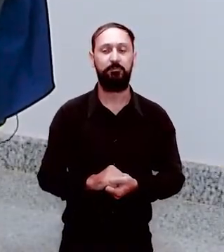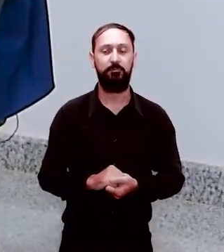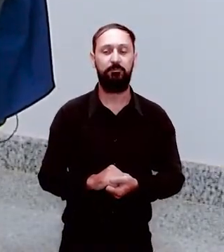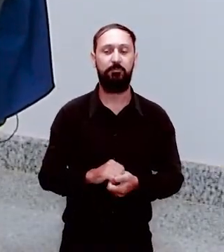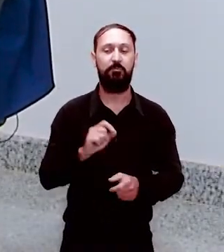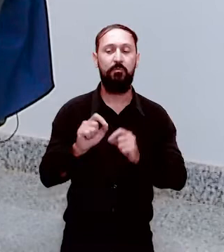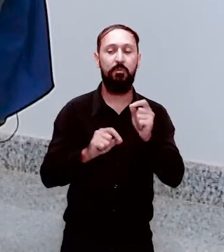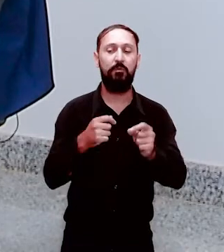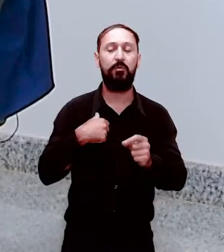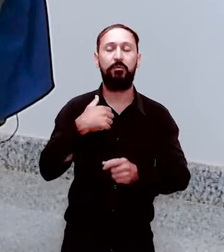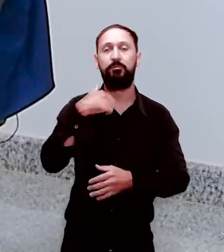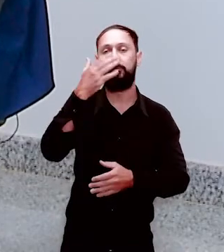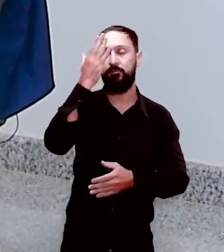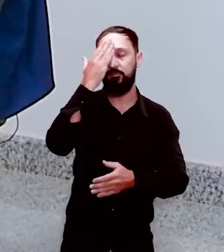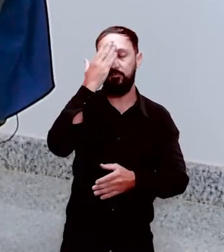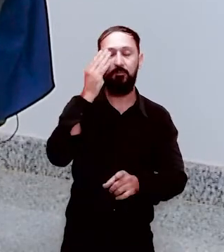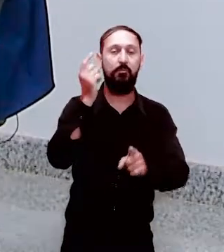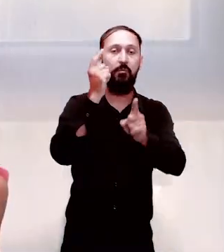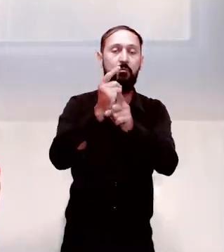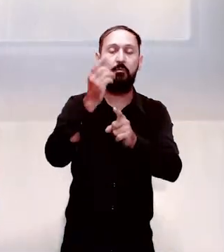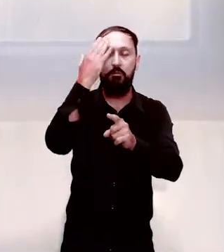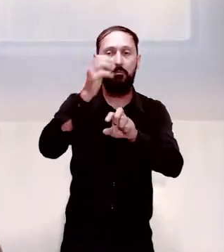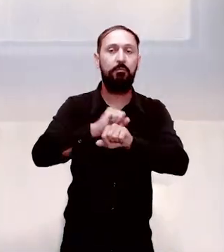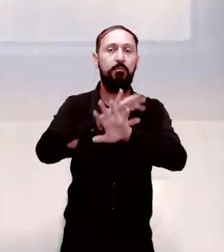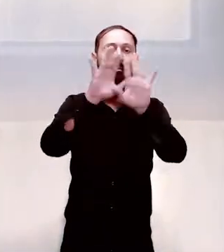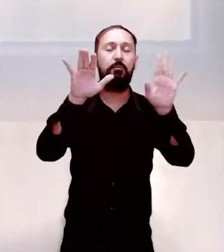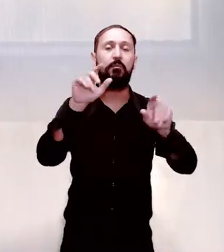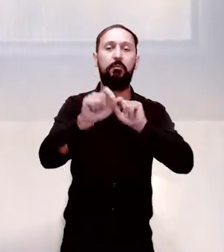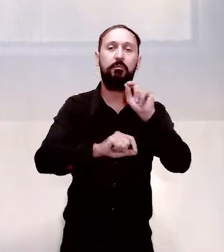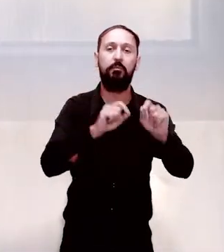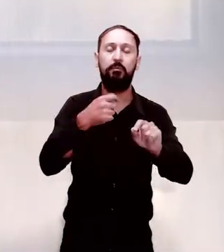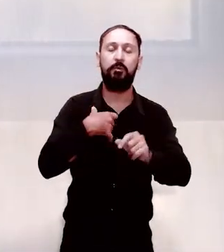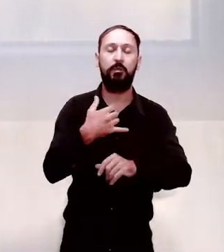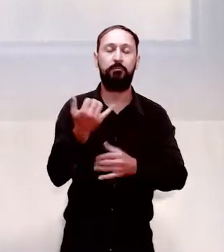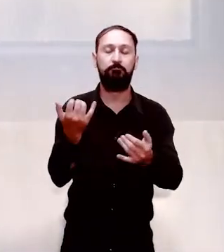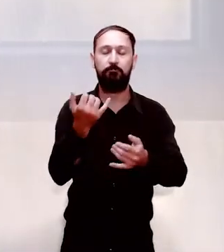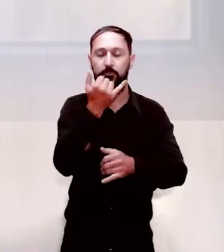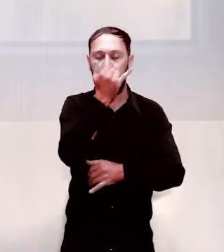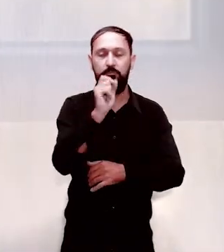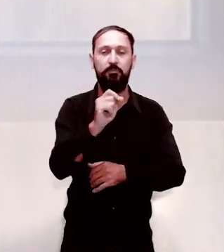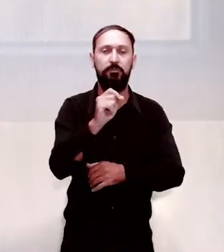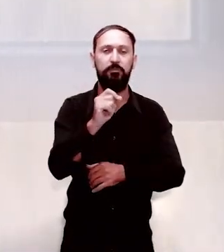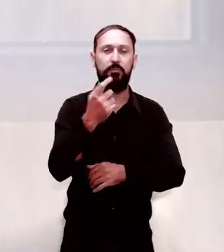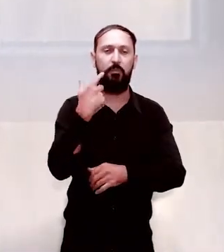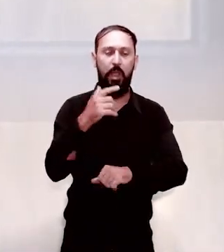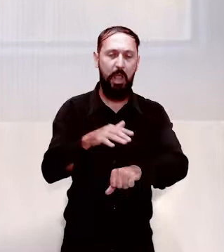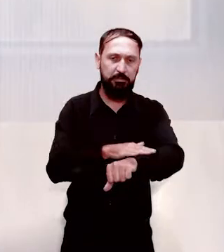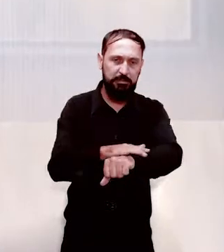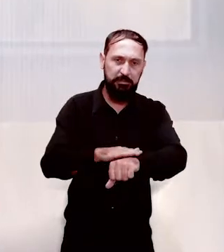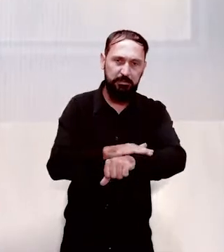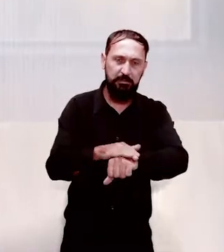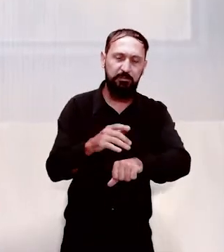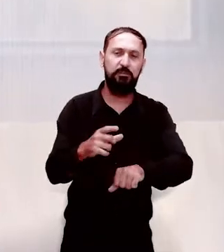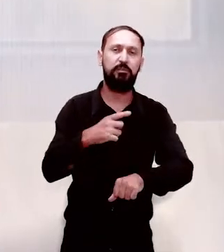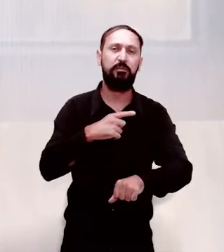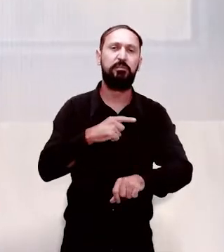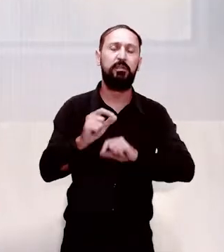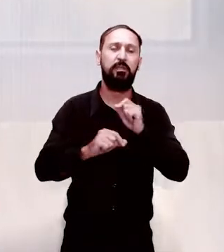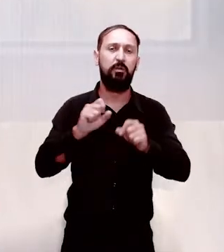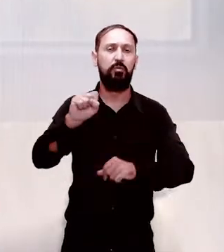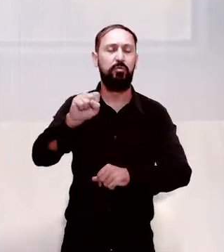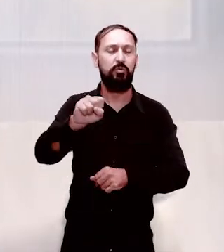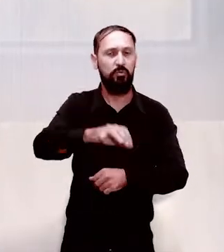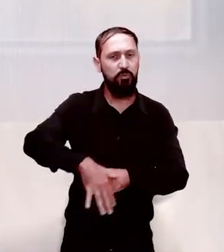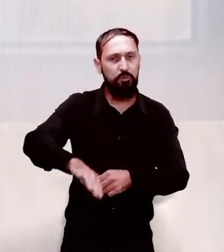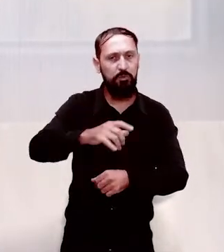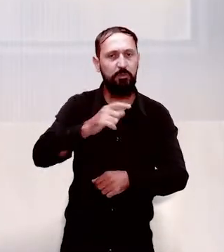assim, uma coisa é você se descobrir e compreender que, infelizmente, a desigualdade racial,